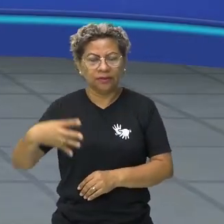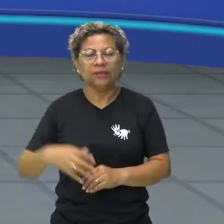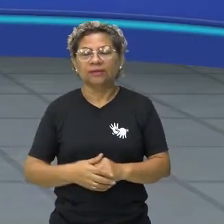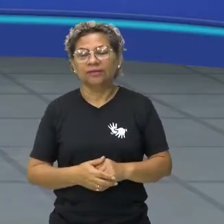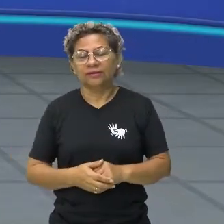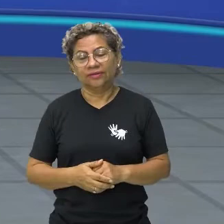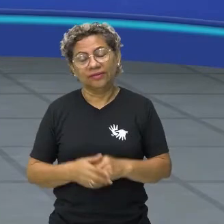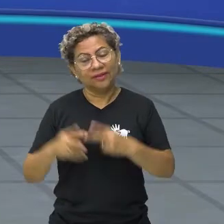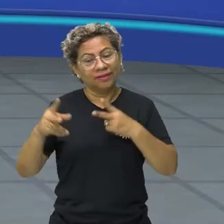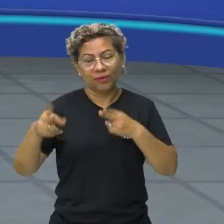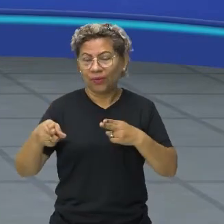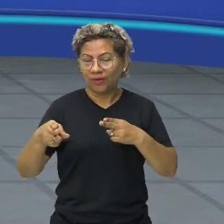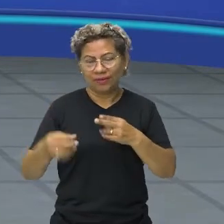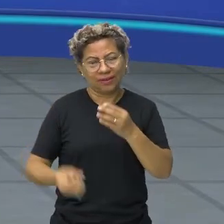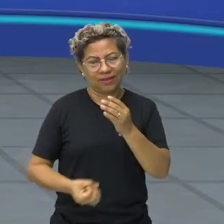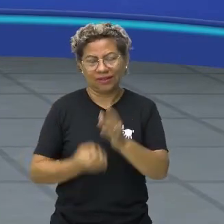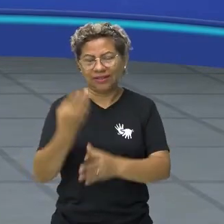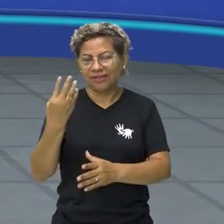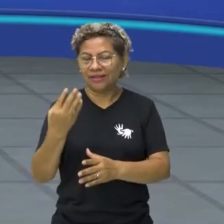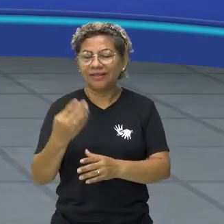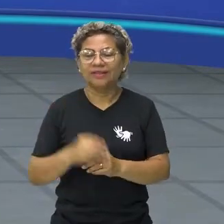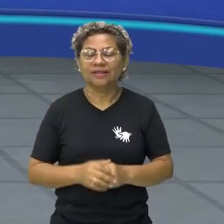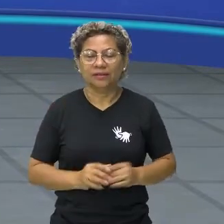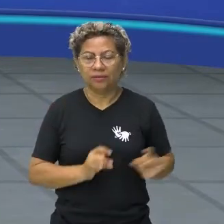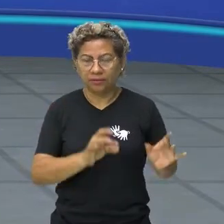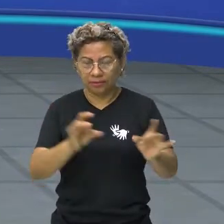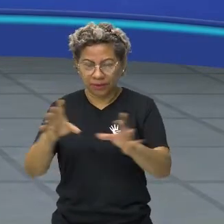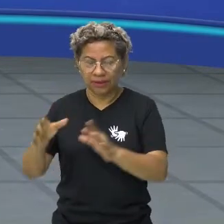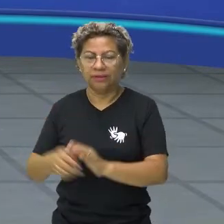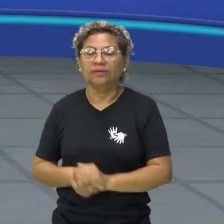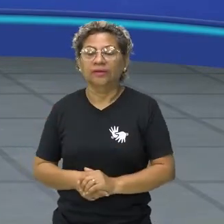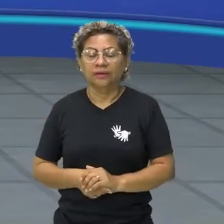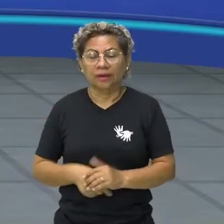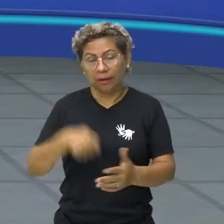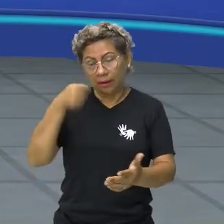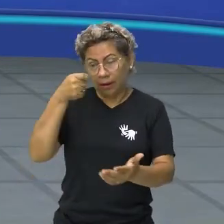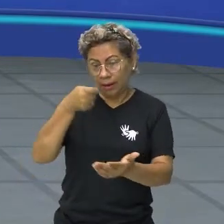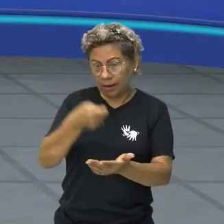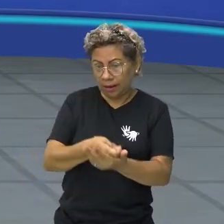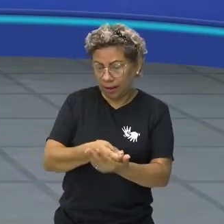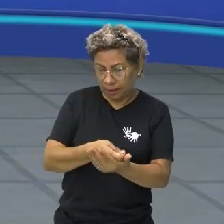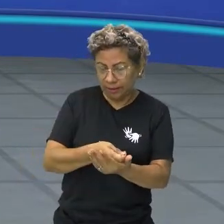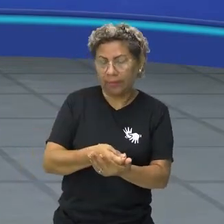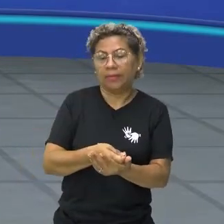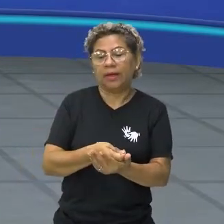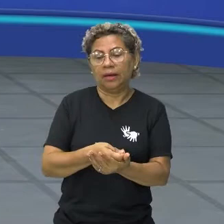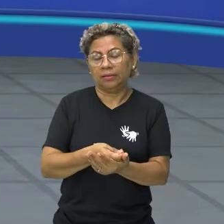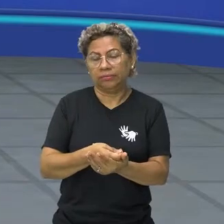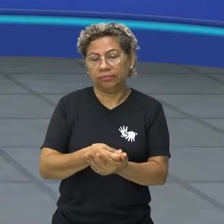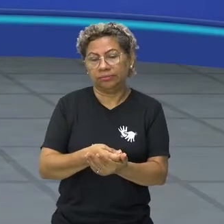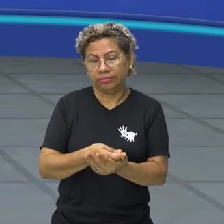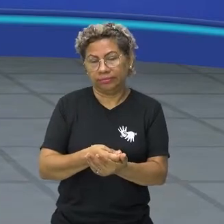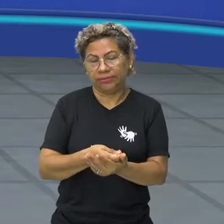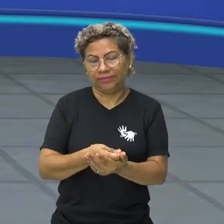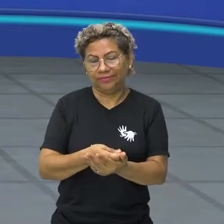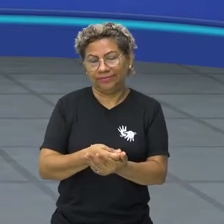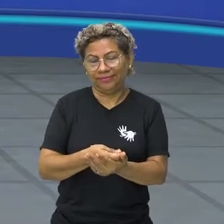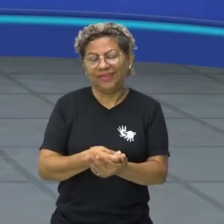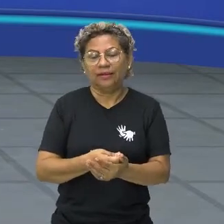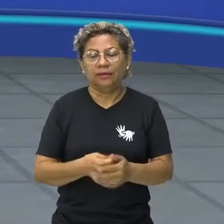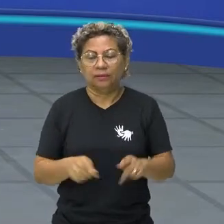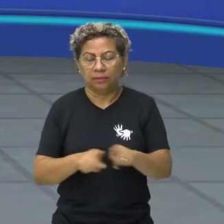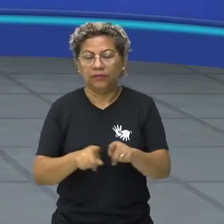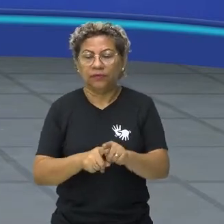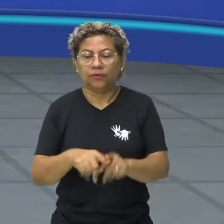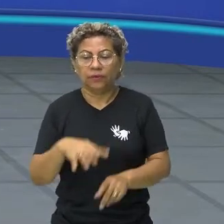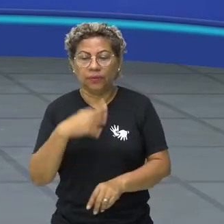né, geral aí de tarifas, tá? Entre uma economia e outra. Posteriormente, ficou conhecido como